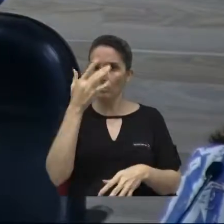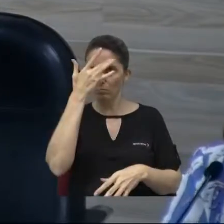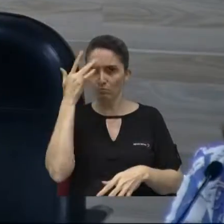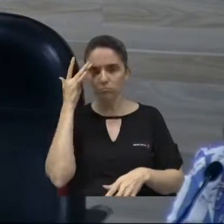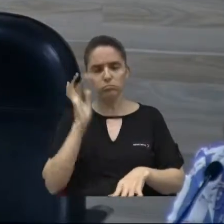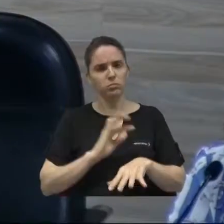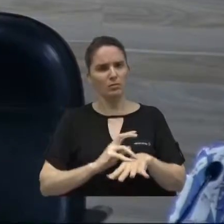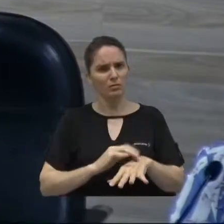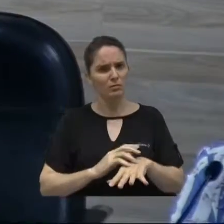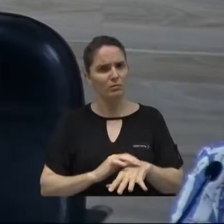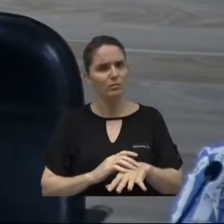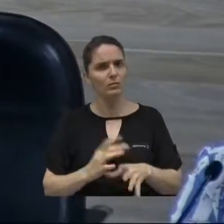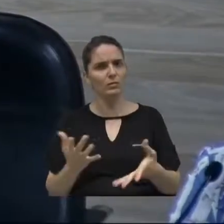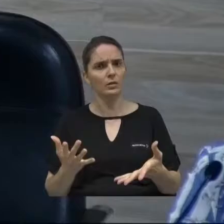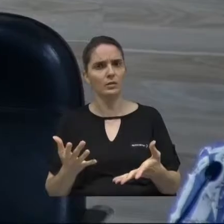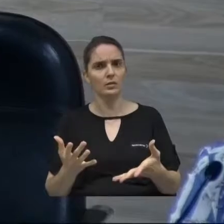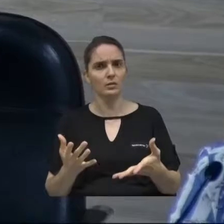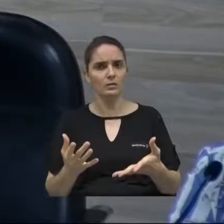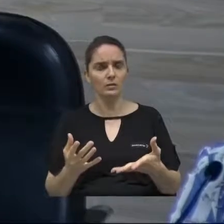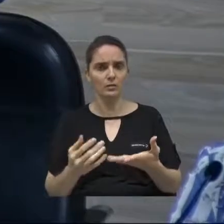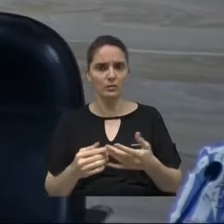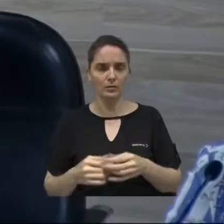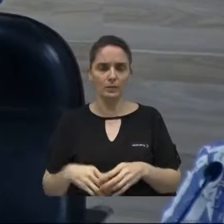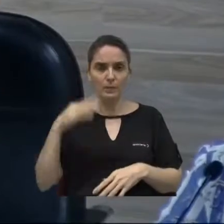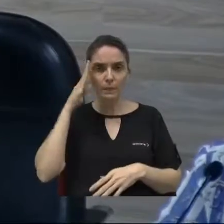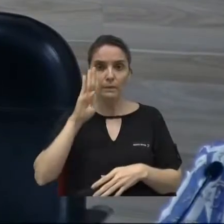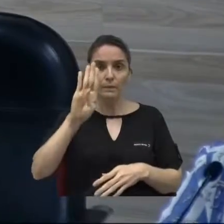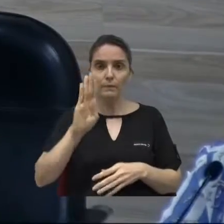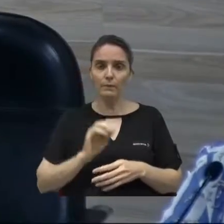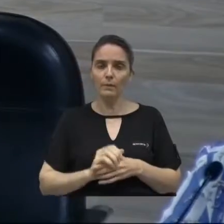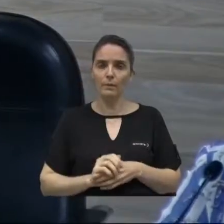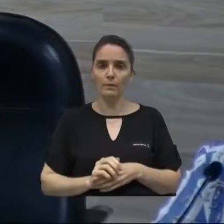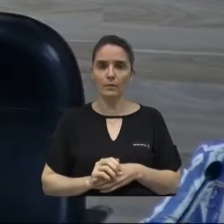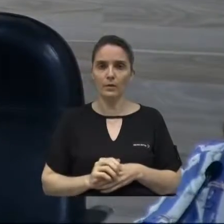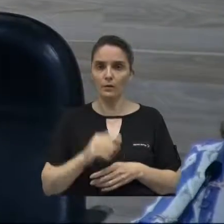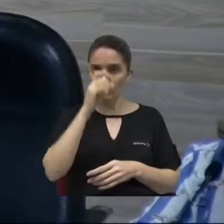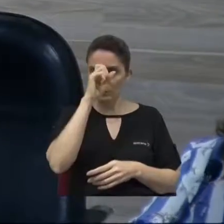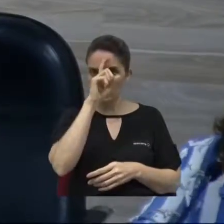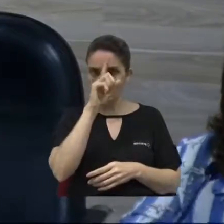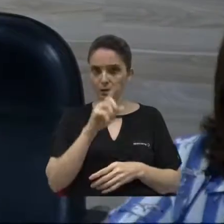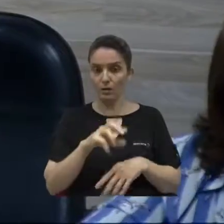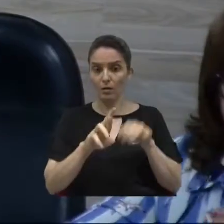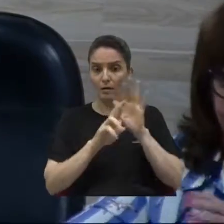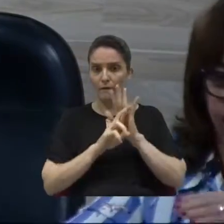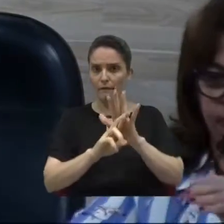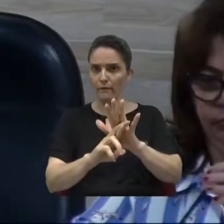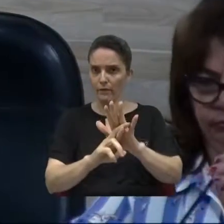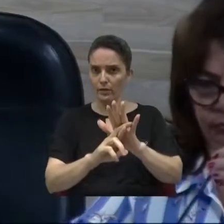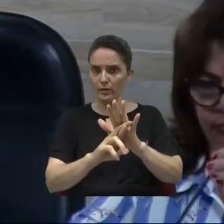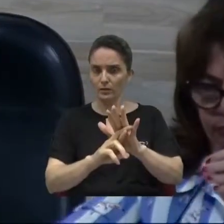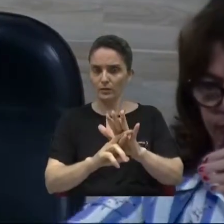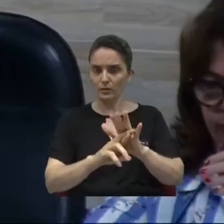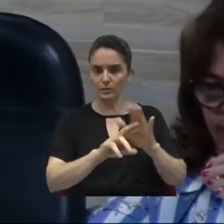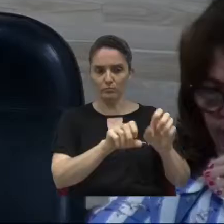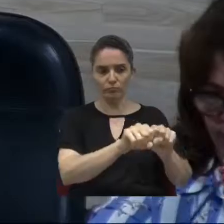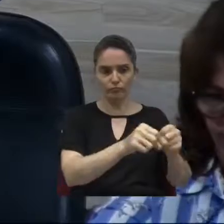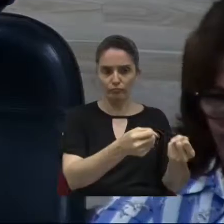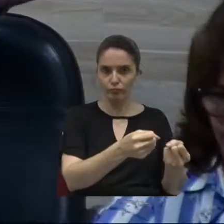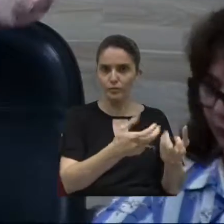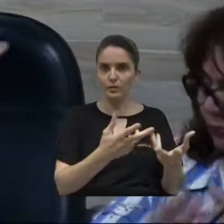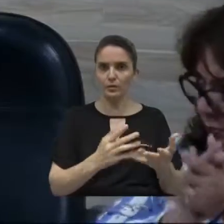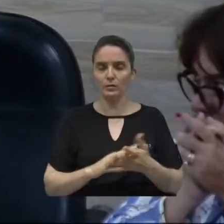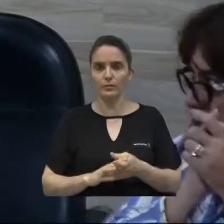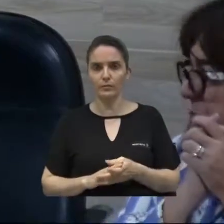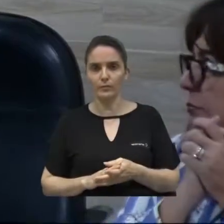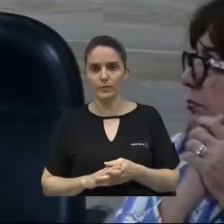no hospital, que é referência de trauma. Para 2 médicos terem que fazer o atendimento na parte da manhã e da noite, a sala